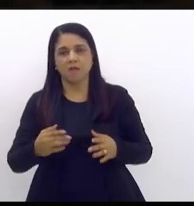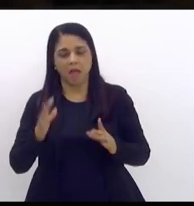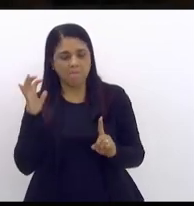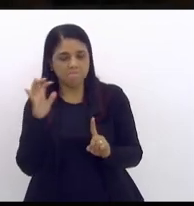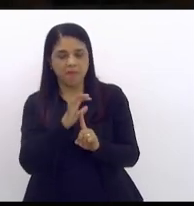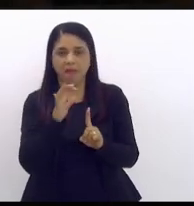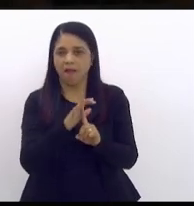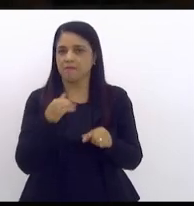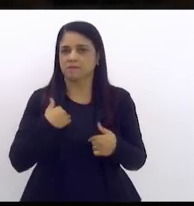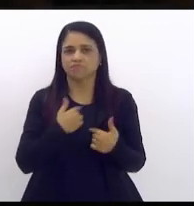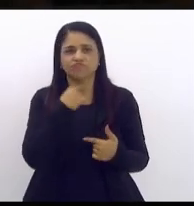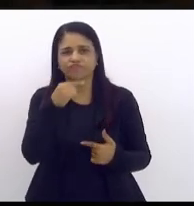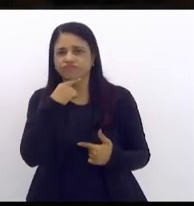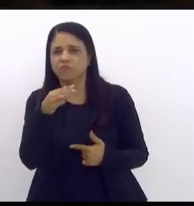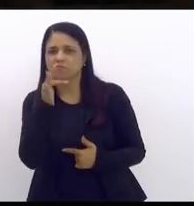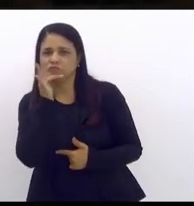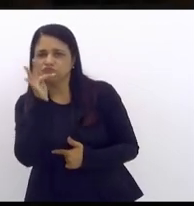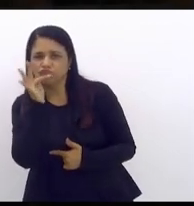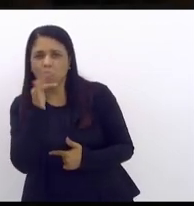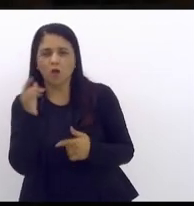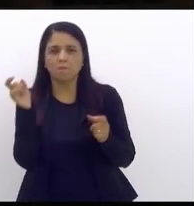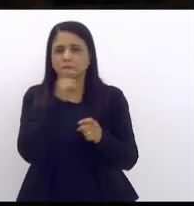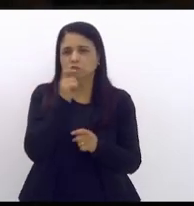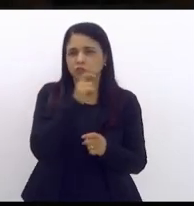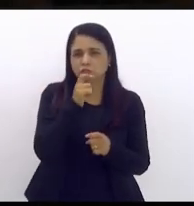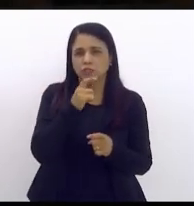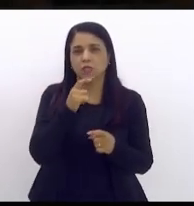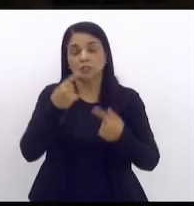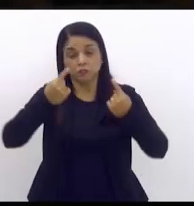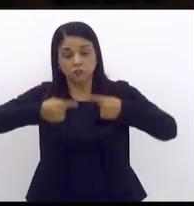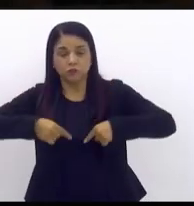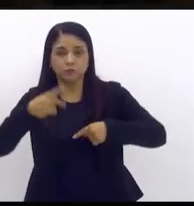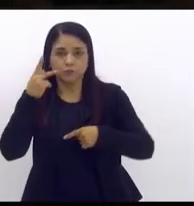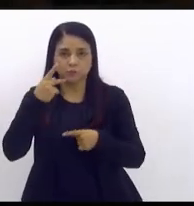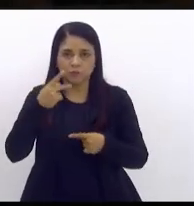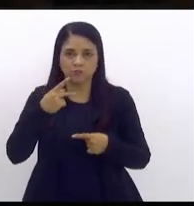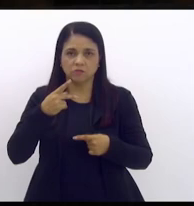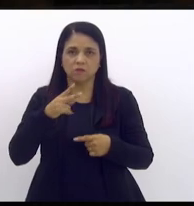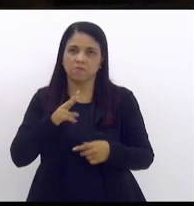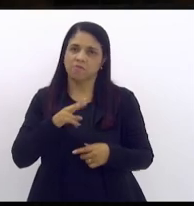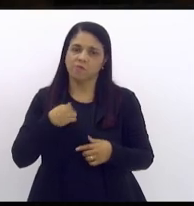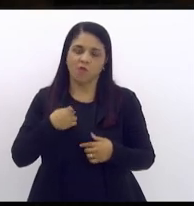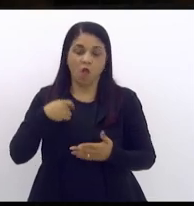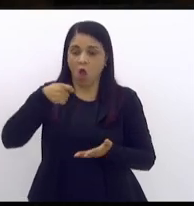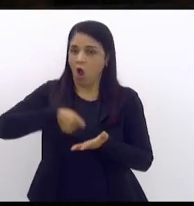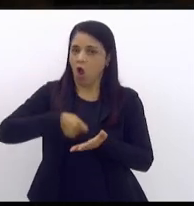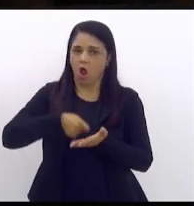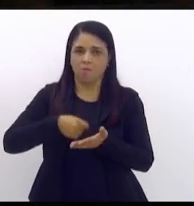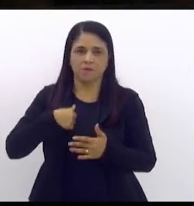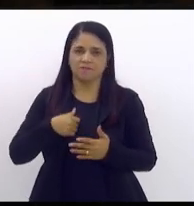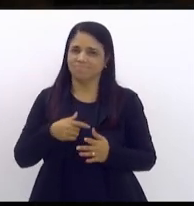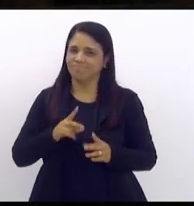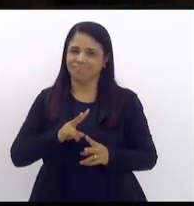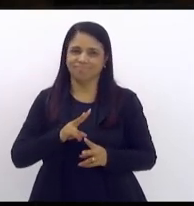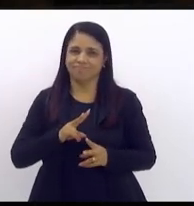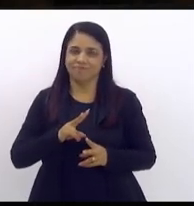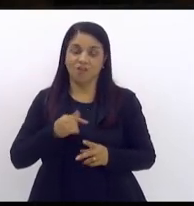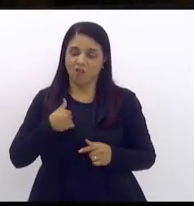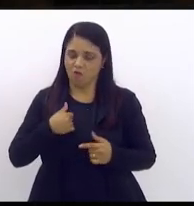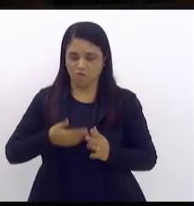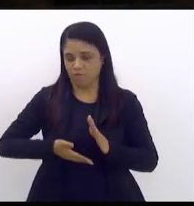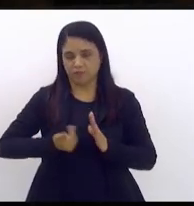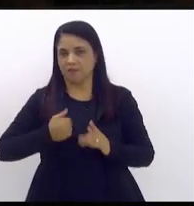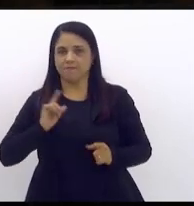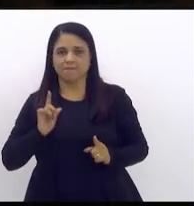vai ter mentirinha, não vai ser fofoquinha, não vai ter disputa política que vai me tirar dessa obrigação, inclusive, porque é obrigação porque eu fui eleito para